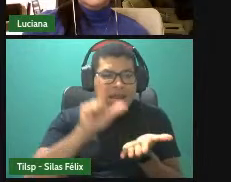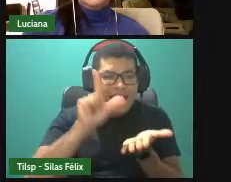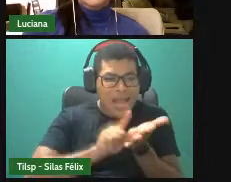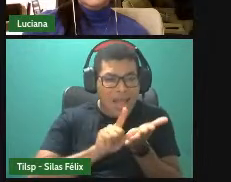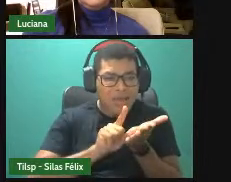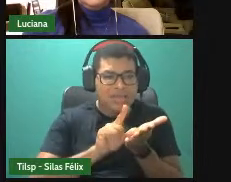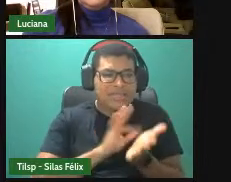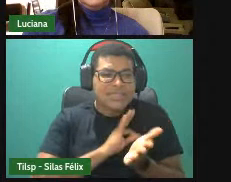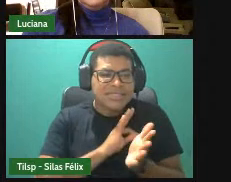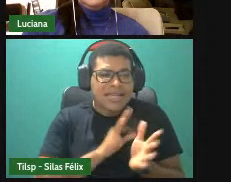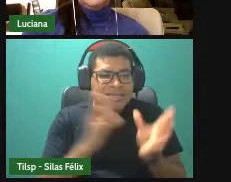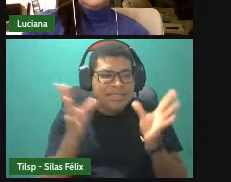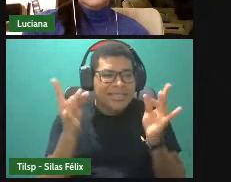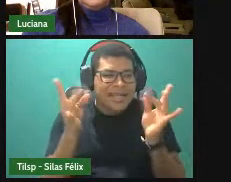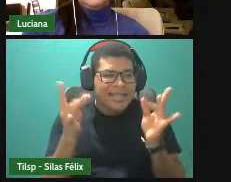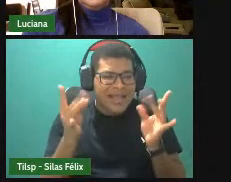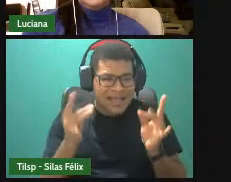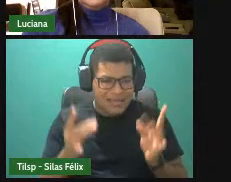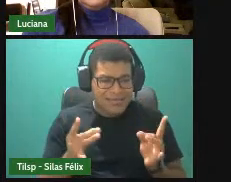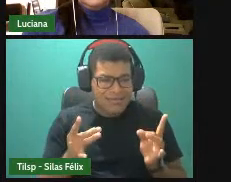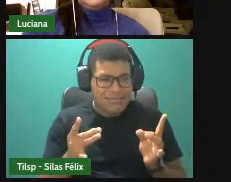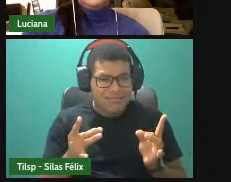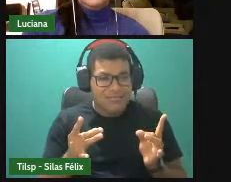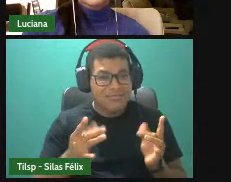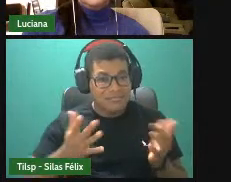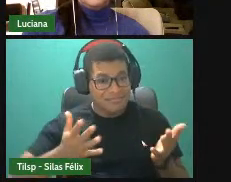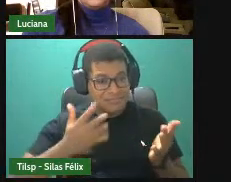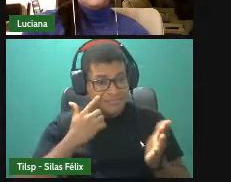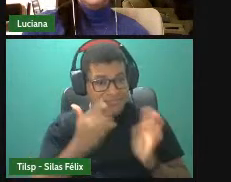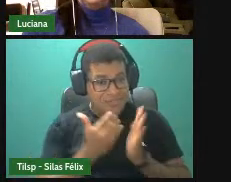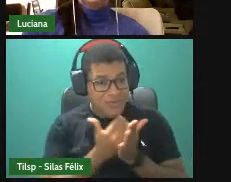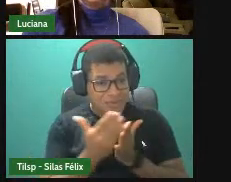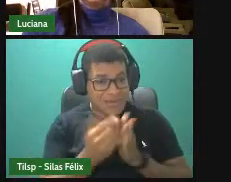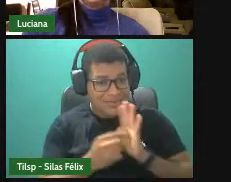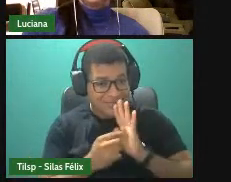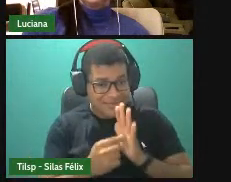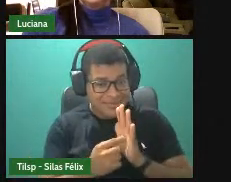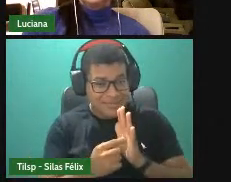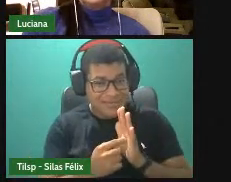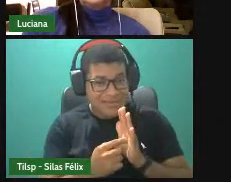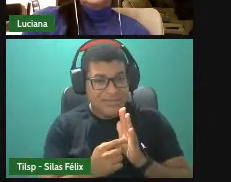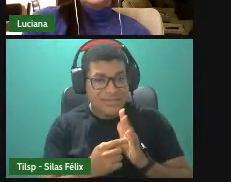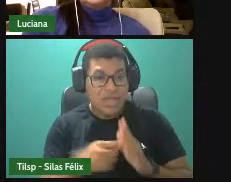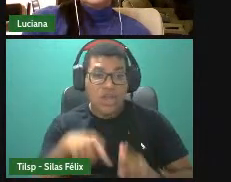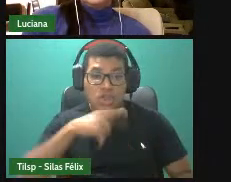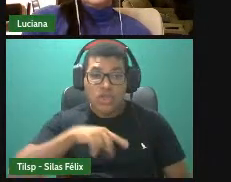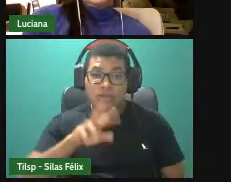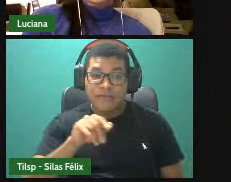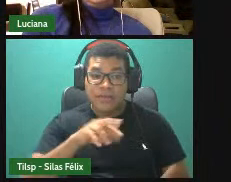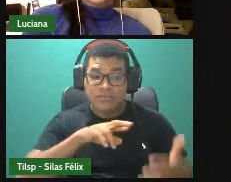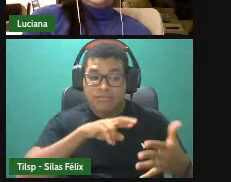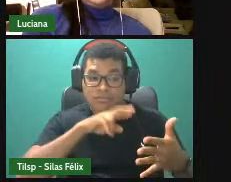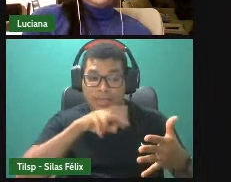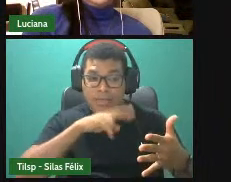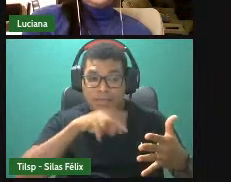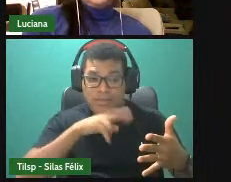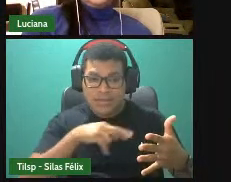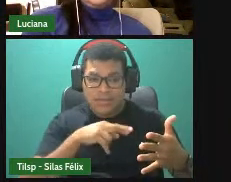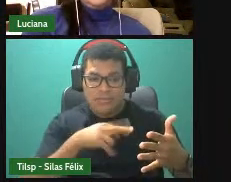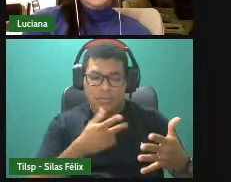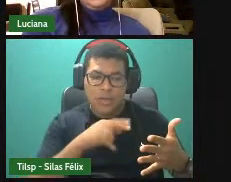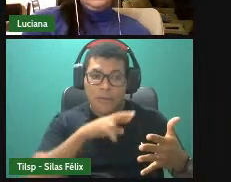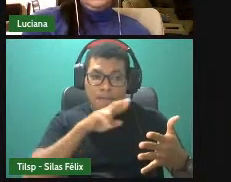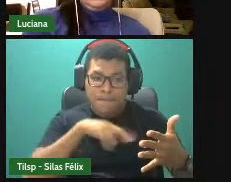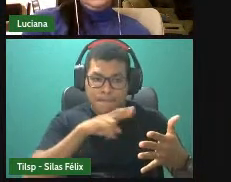tá? Então, aí já começa a apresentação, onde a gente vai periciar. Nessa perícia, ela